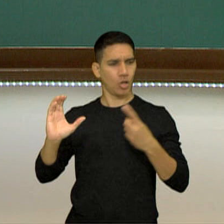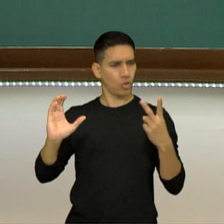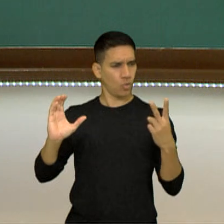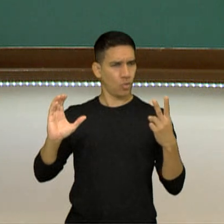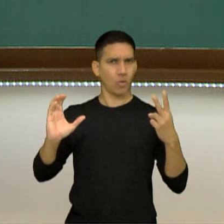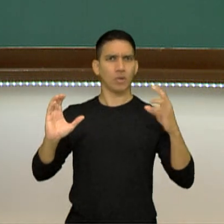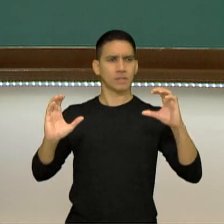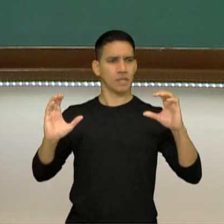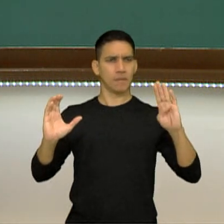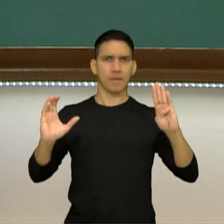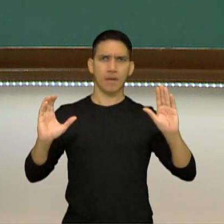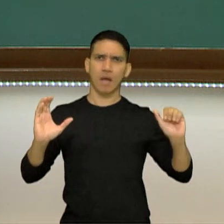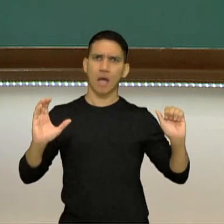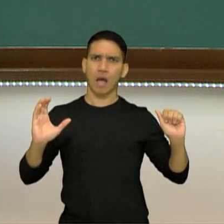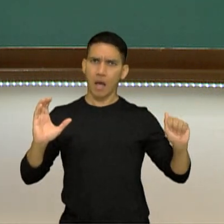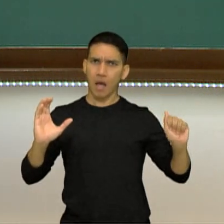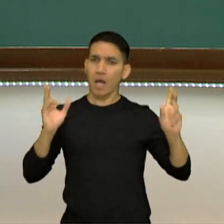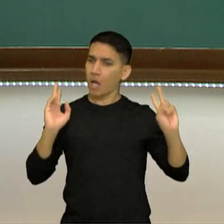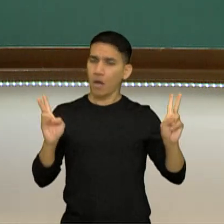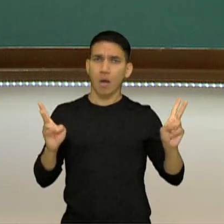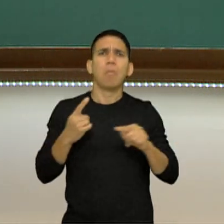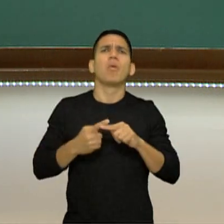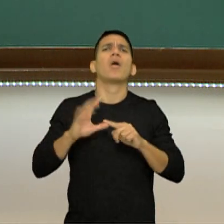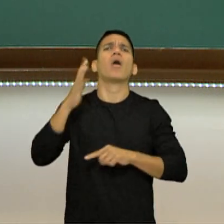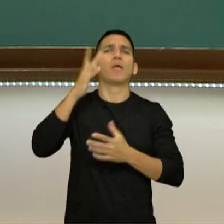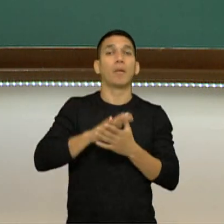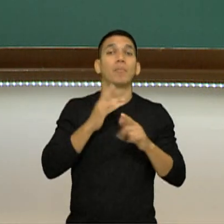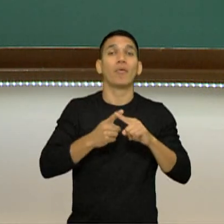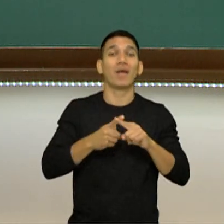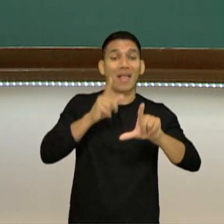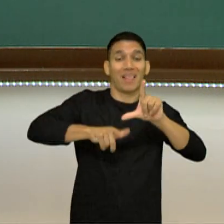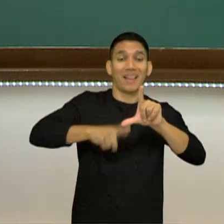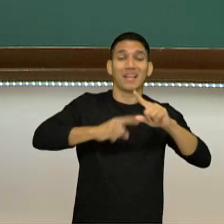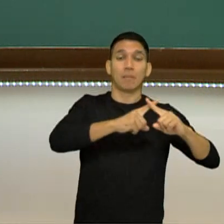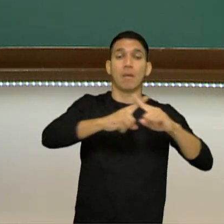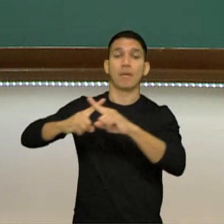as mesmas e os expoentes das letras são os mesmos também.